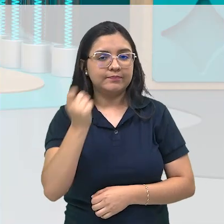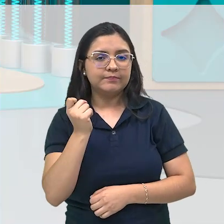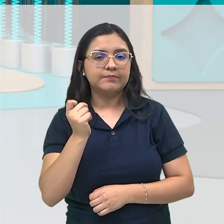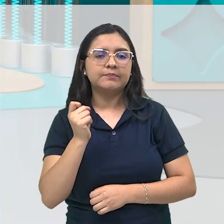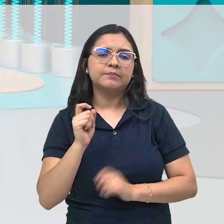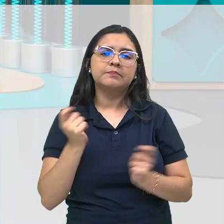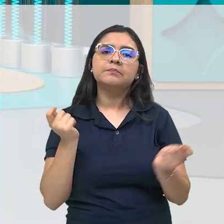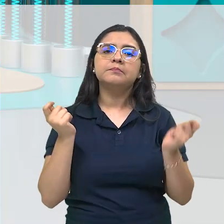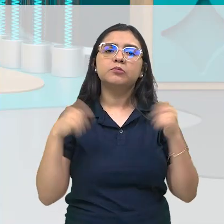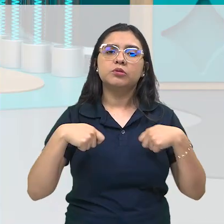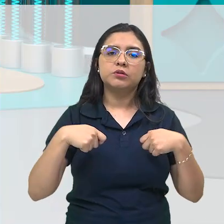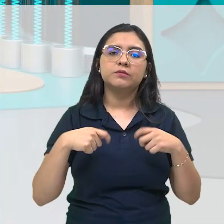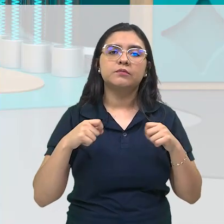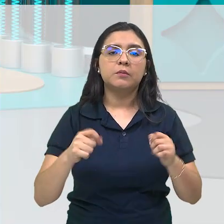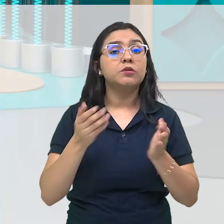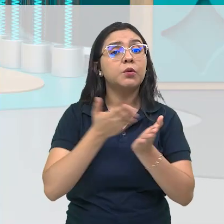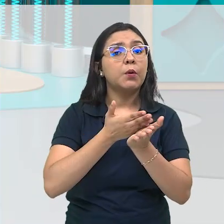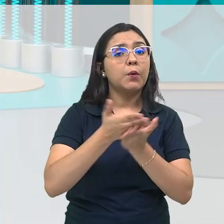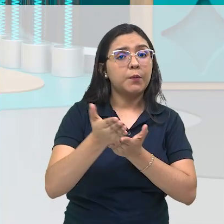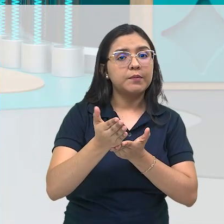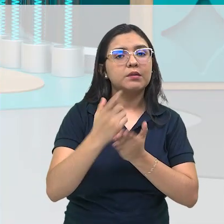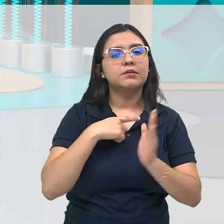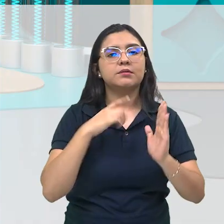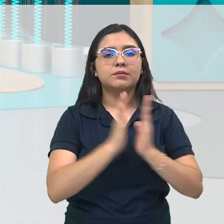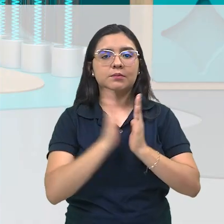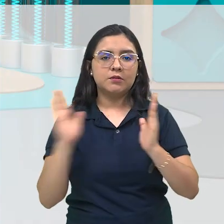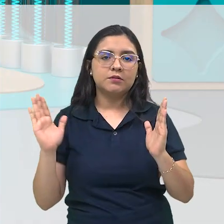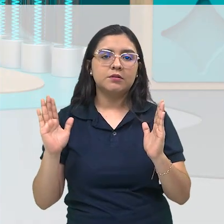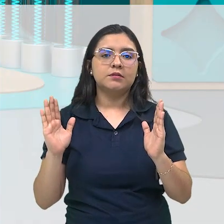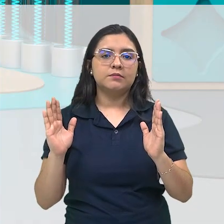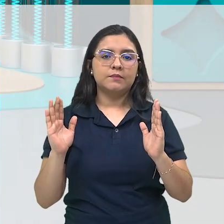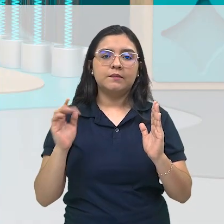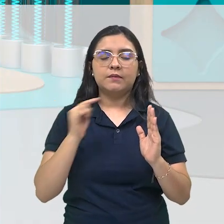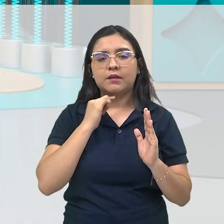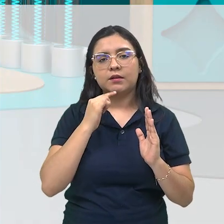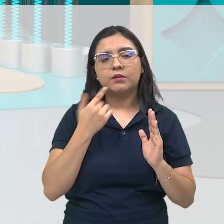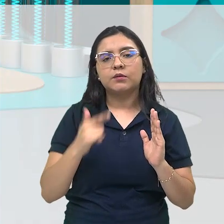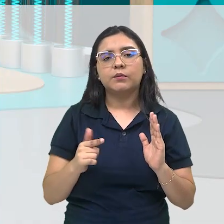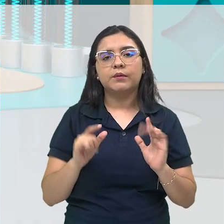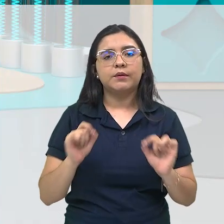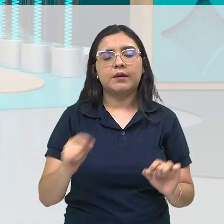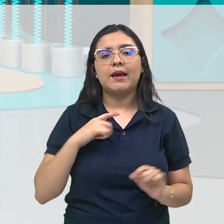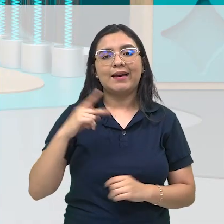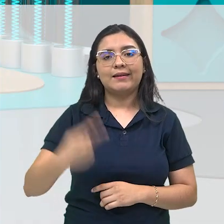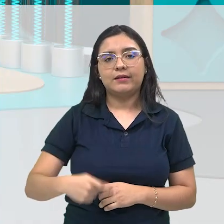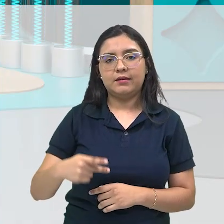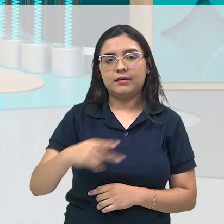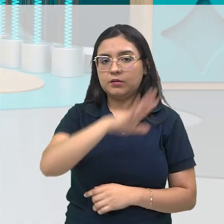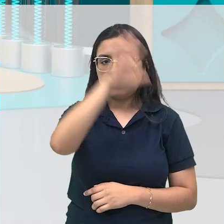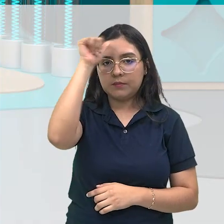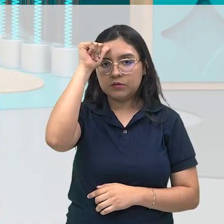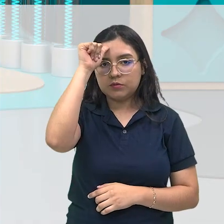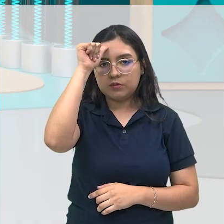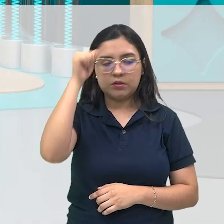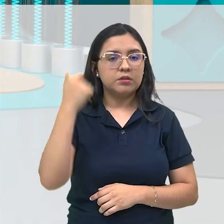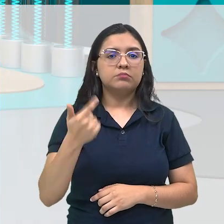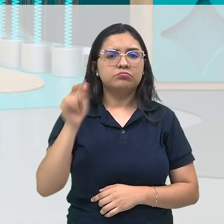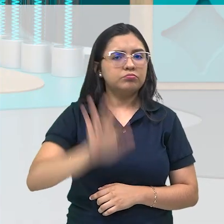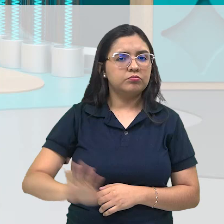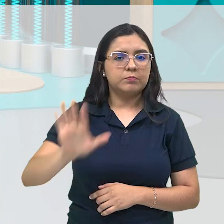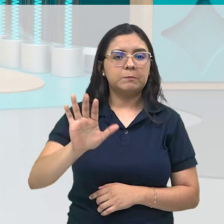De repente, vocês podem começar esse processo, né? Ainda não tem aqui no Amazonas inteiro, não